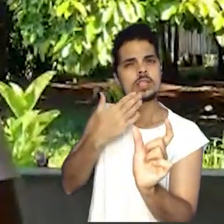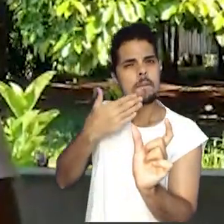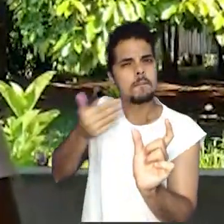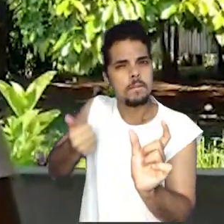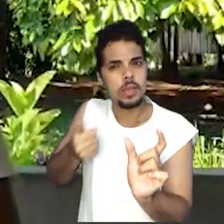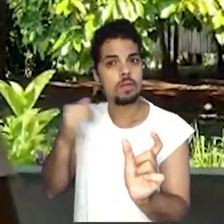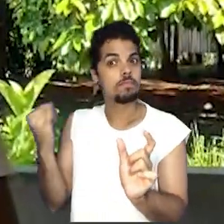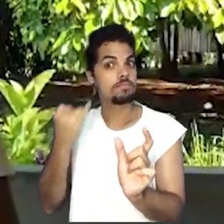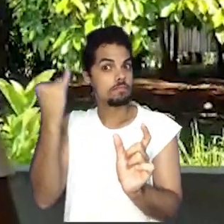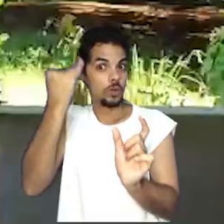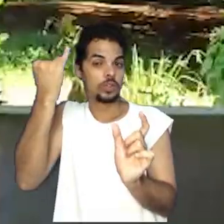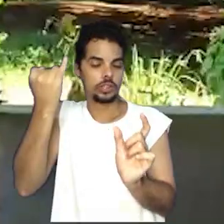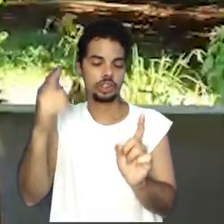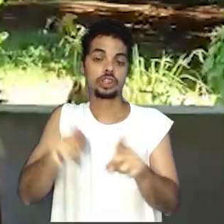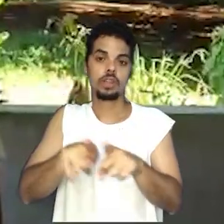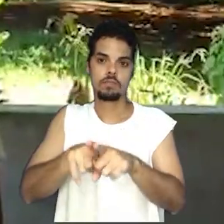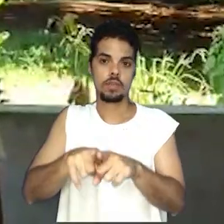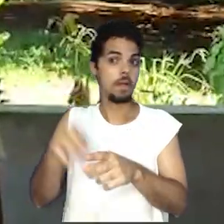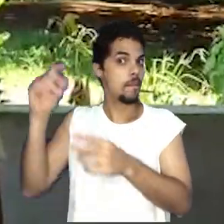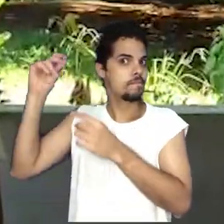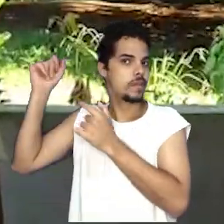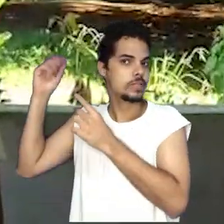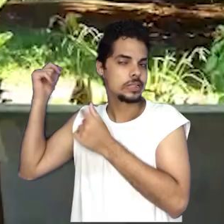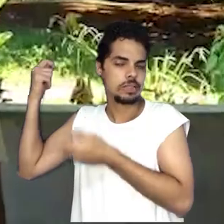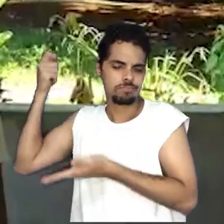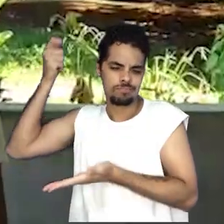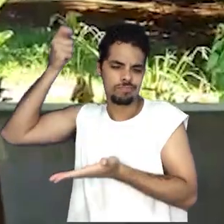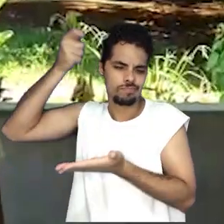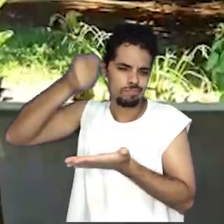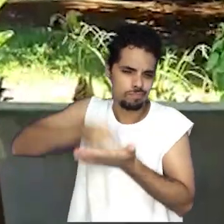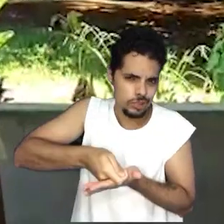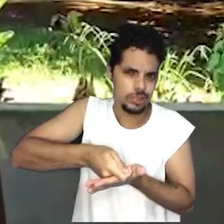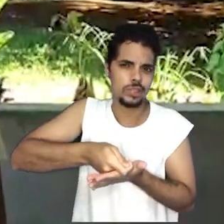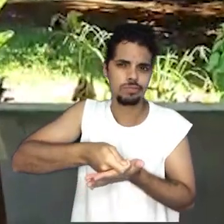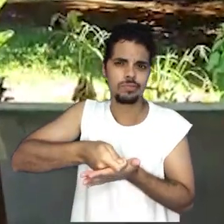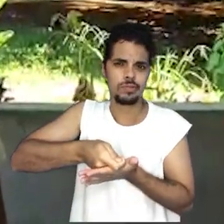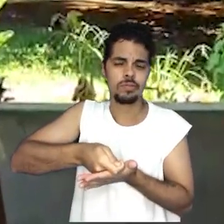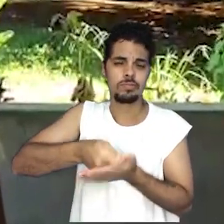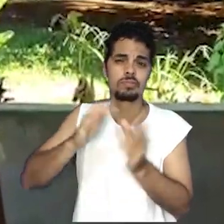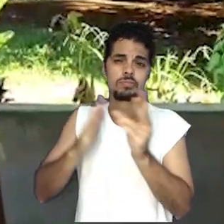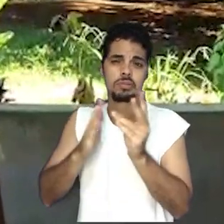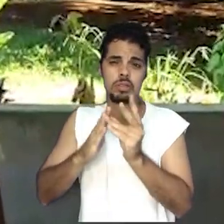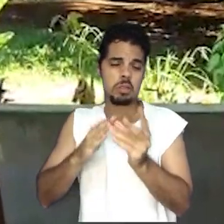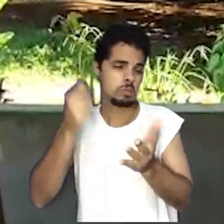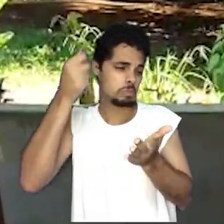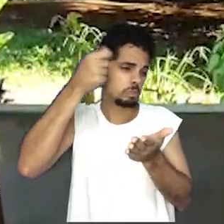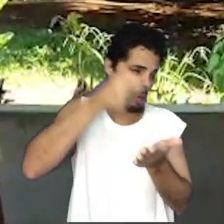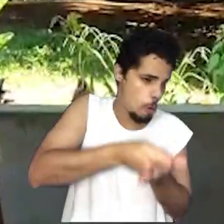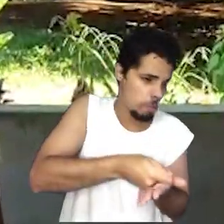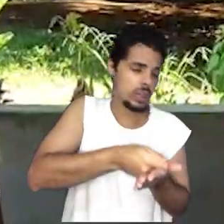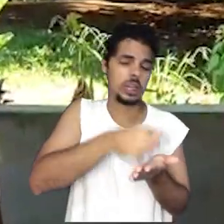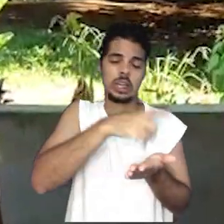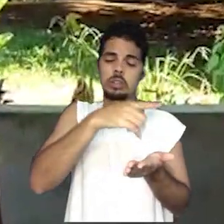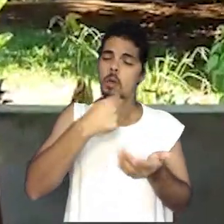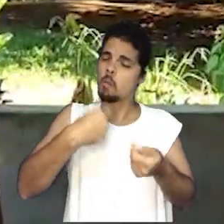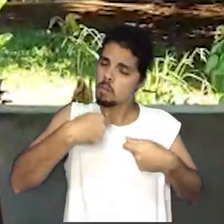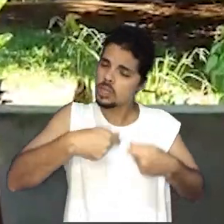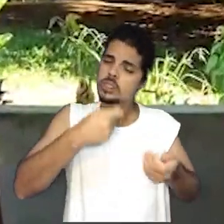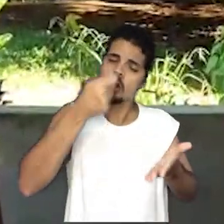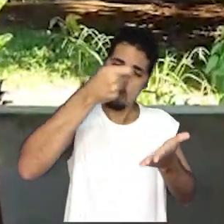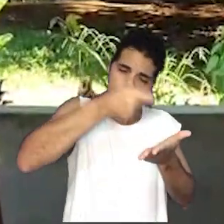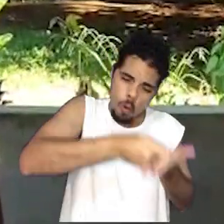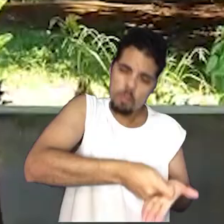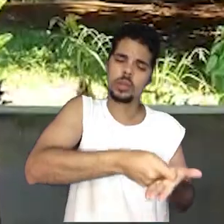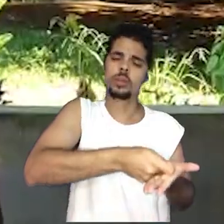nossa cultura e nossa identidade. Então, na verdade, quando a escola ela foi imposta a nós, né, foi como uma forma de nos integrar à